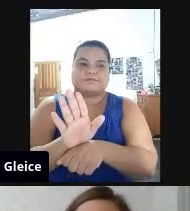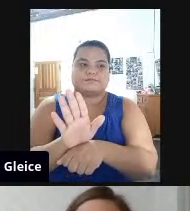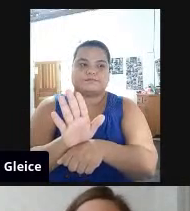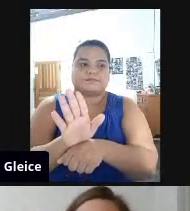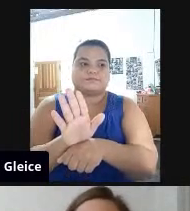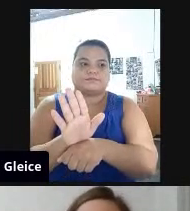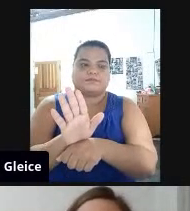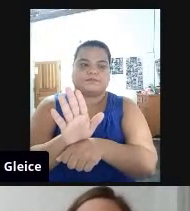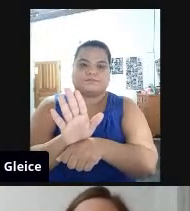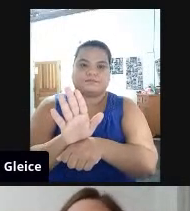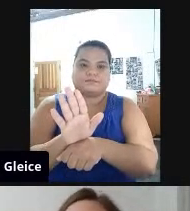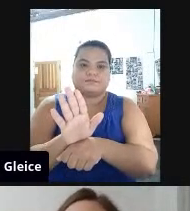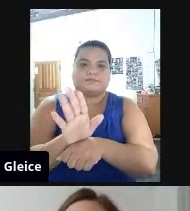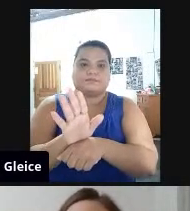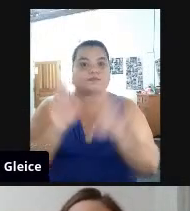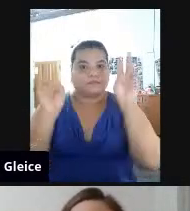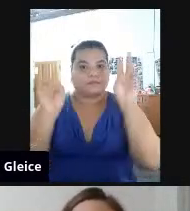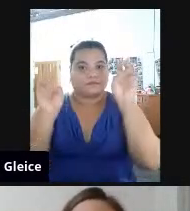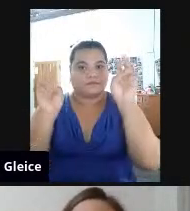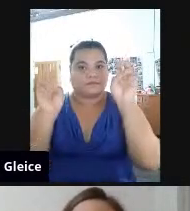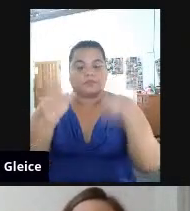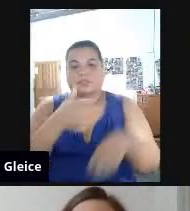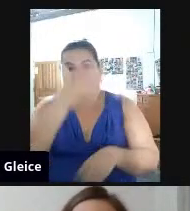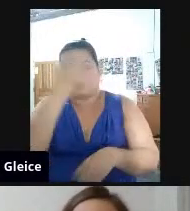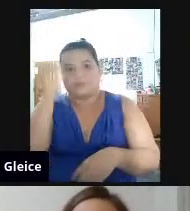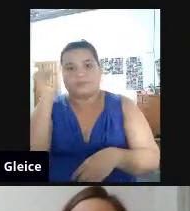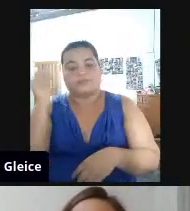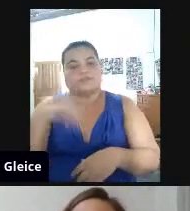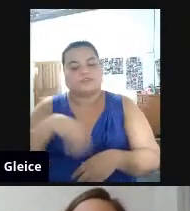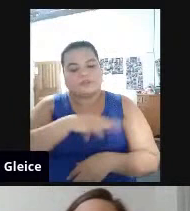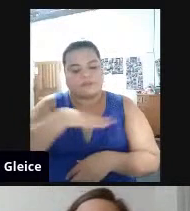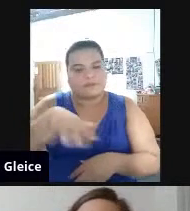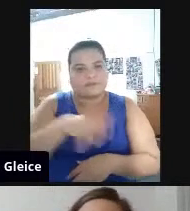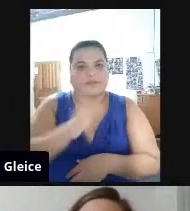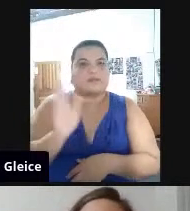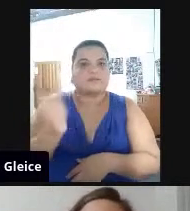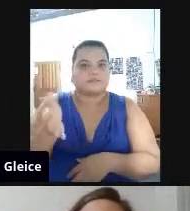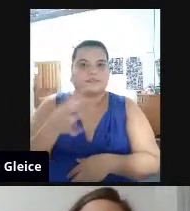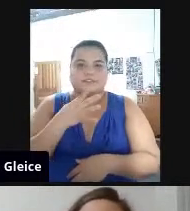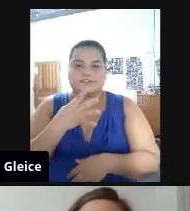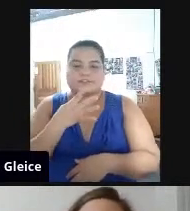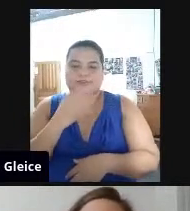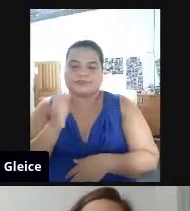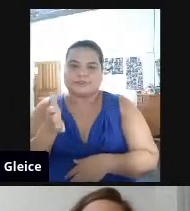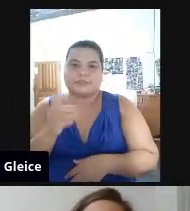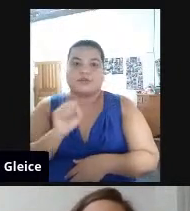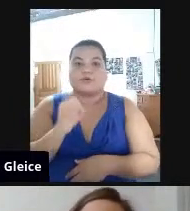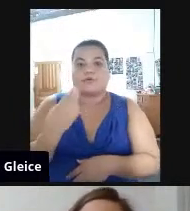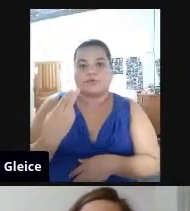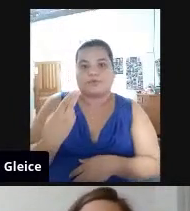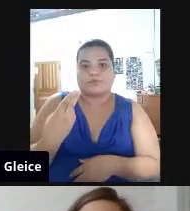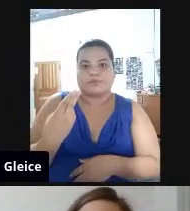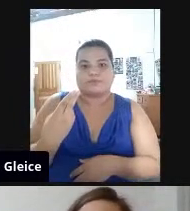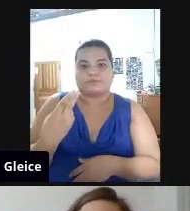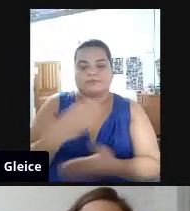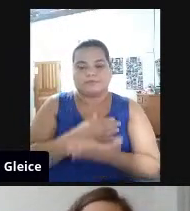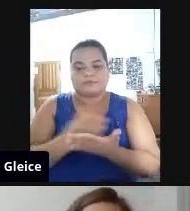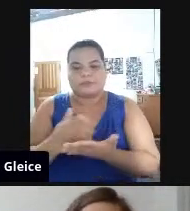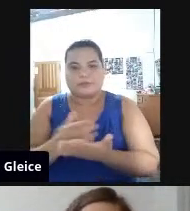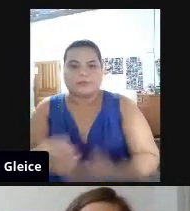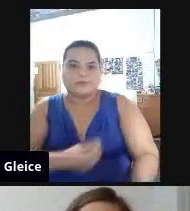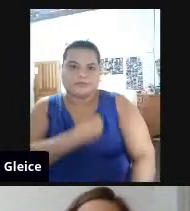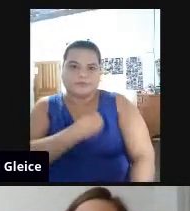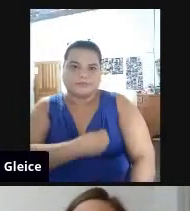o assunto, né, para quem já está trabalhando na área, quem já tem conhecimento na área, quem já vivencia casos assim na